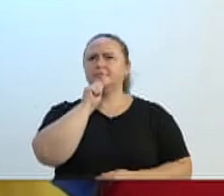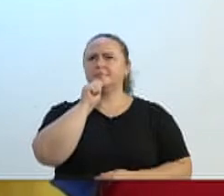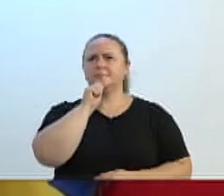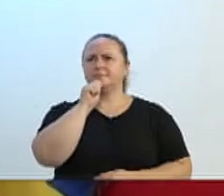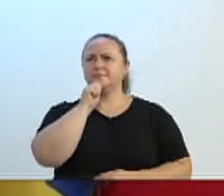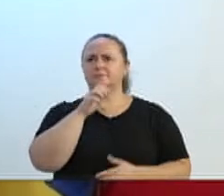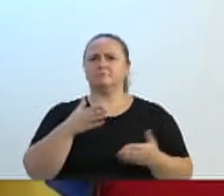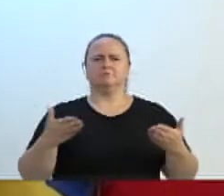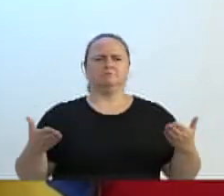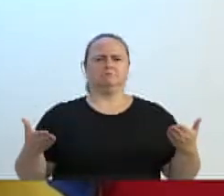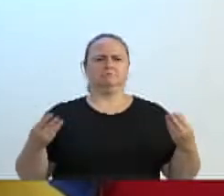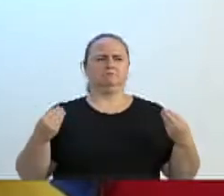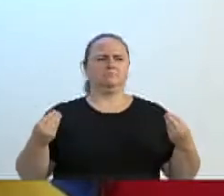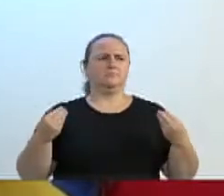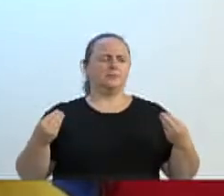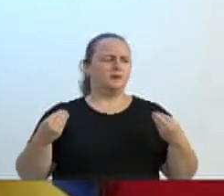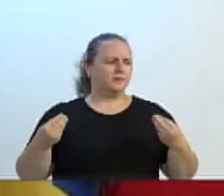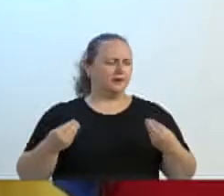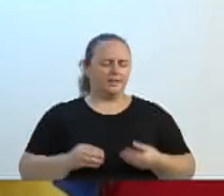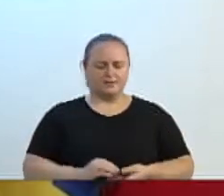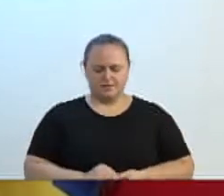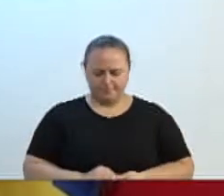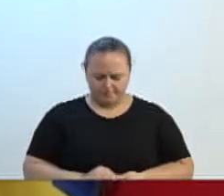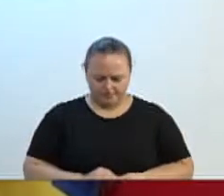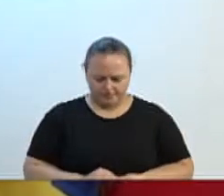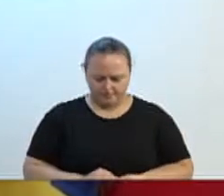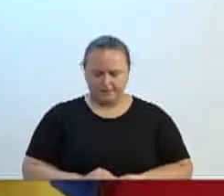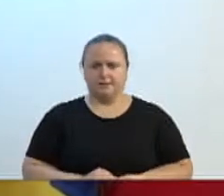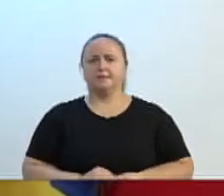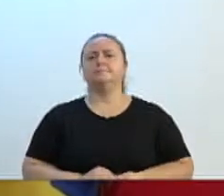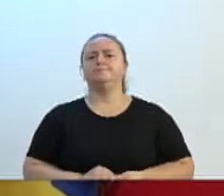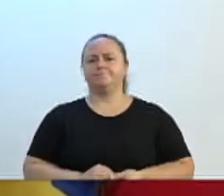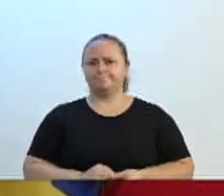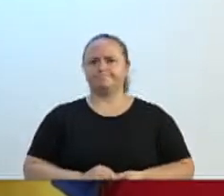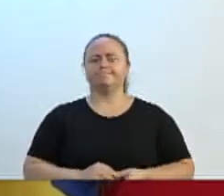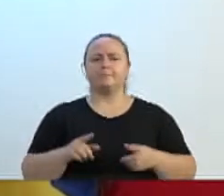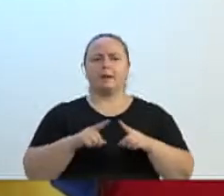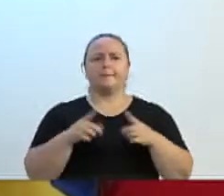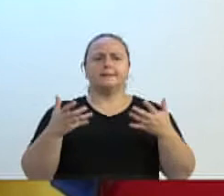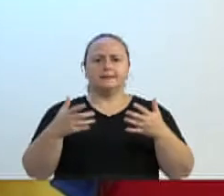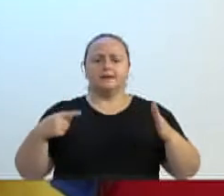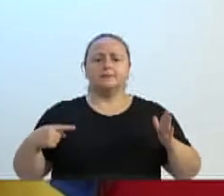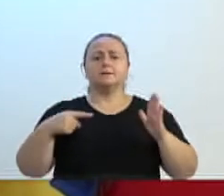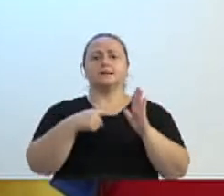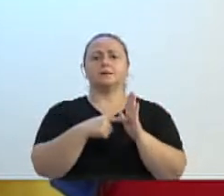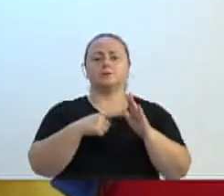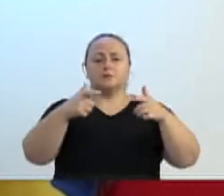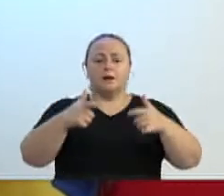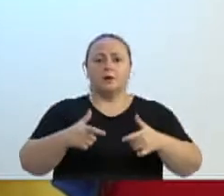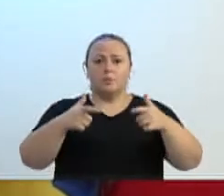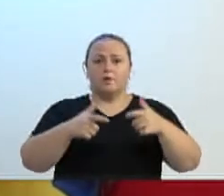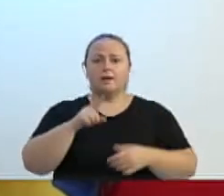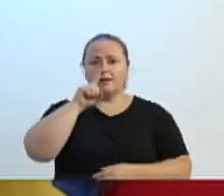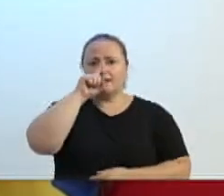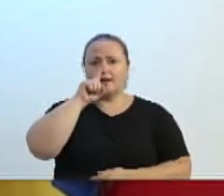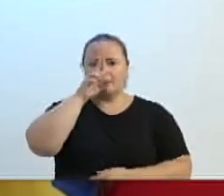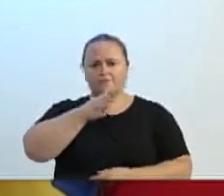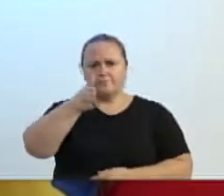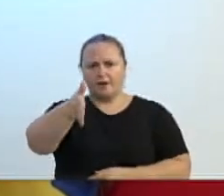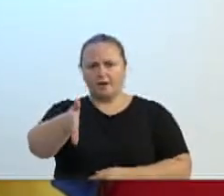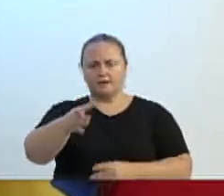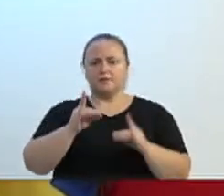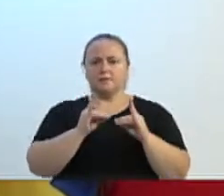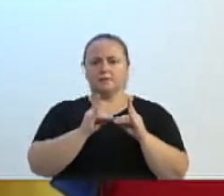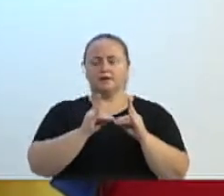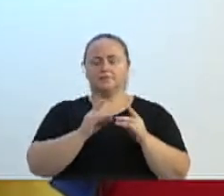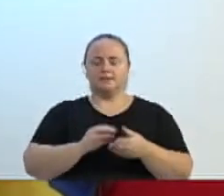Aí querem caçar o trabalhador que fez a denúncia que está sob pressão, trabalhando num espaço de risco. Façam visita no cemitério, como